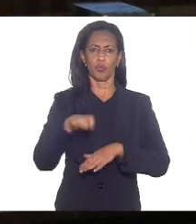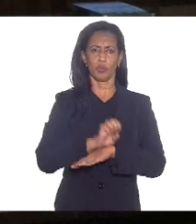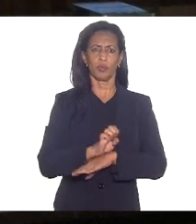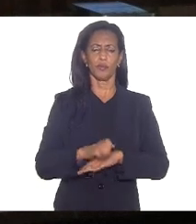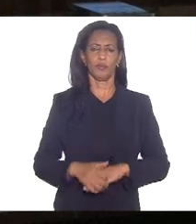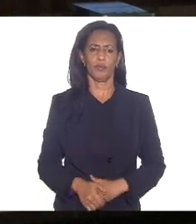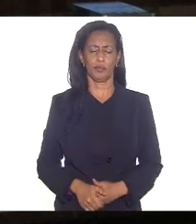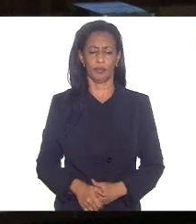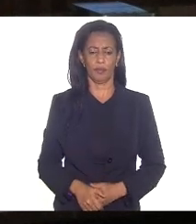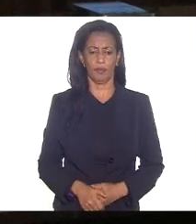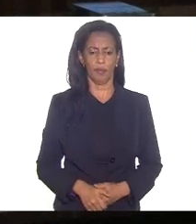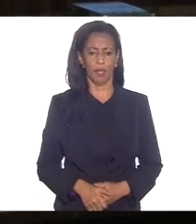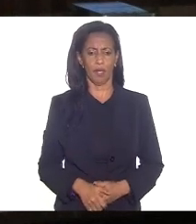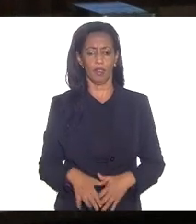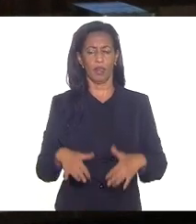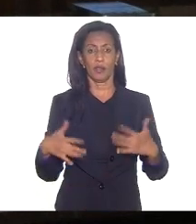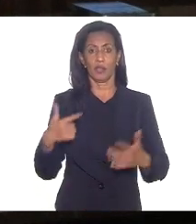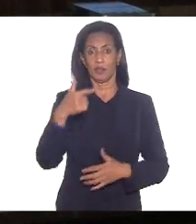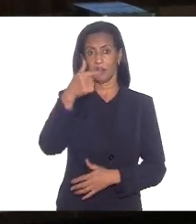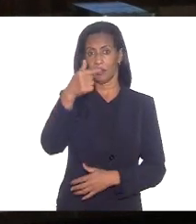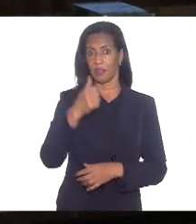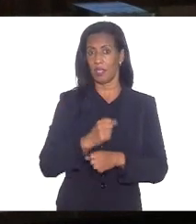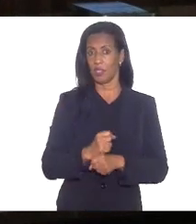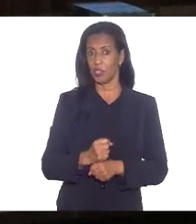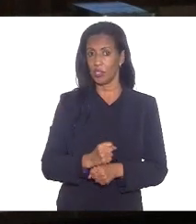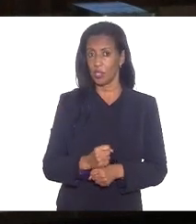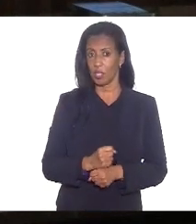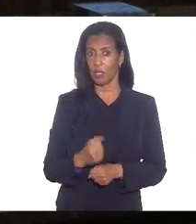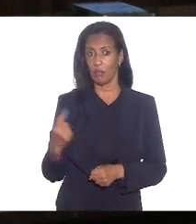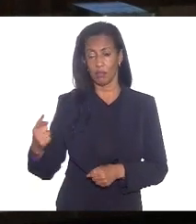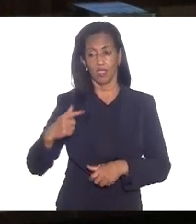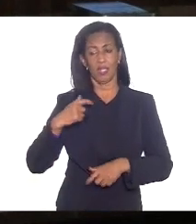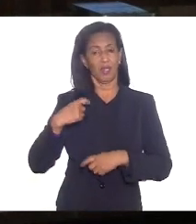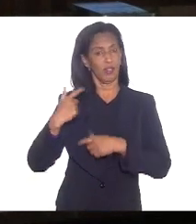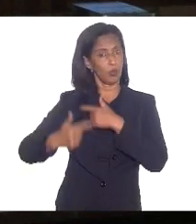estado. E há 7 anos eles lutam